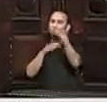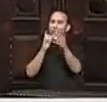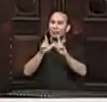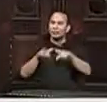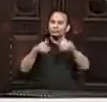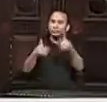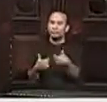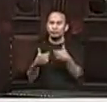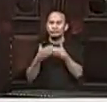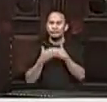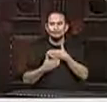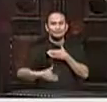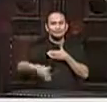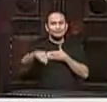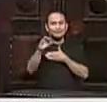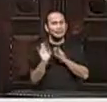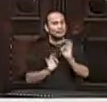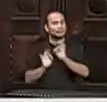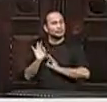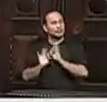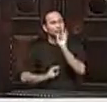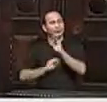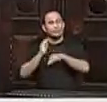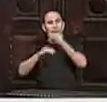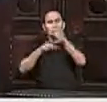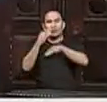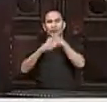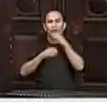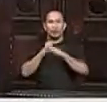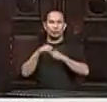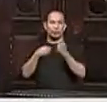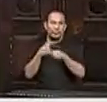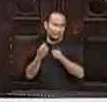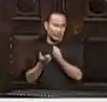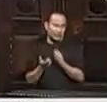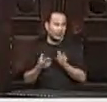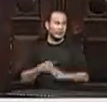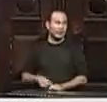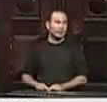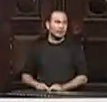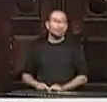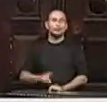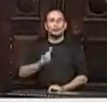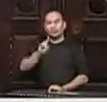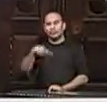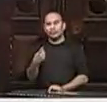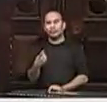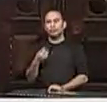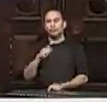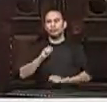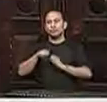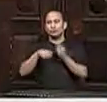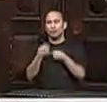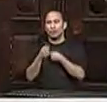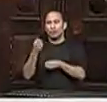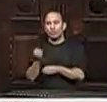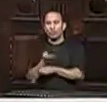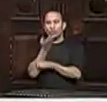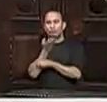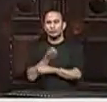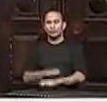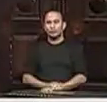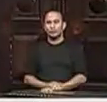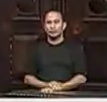e iniciativas que promovam o desenvolvimento econômico e, consequentemente, a geração de novas receitas. E, por isso,